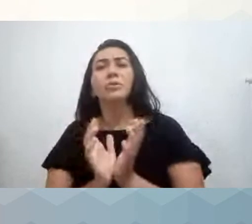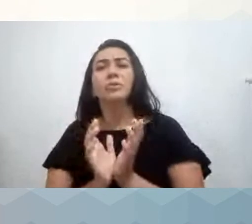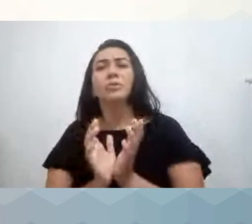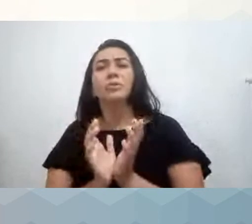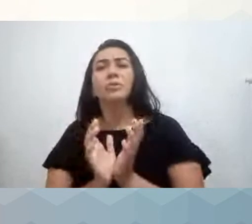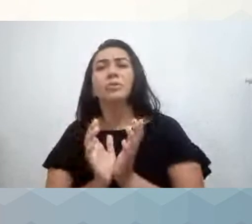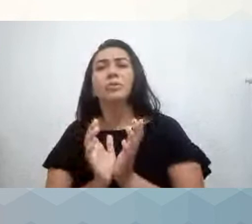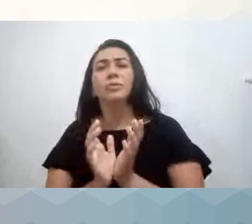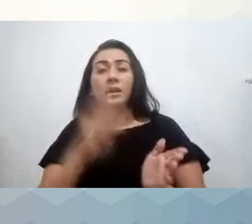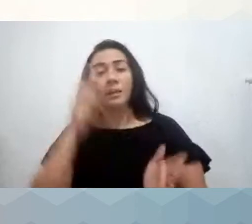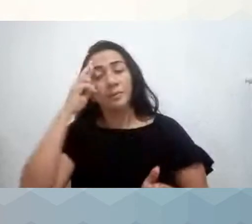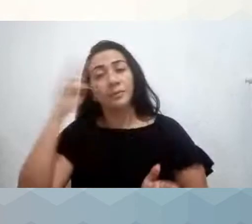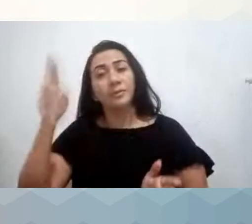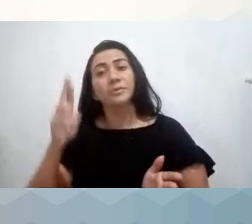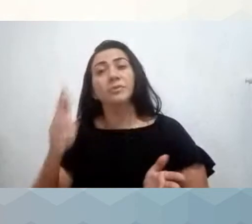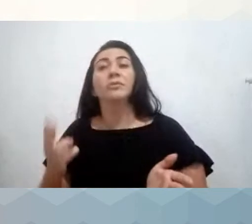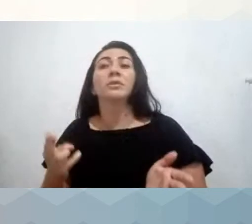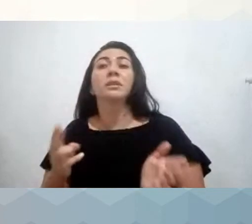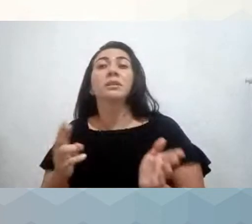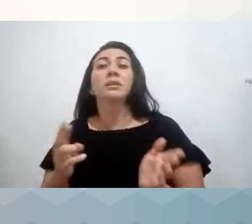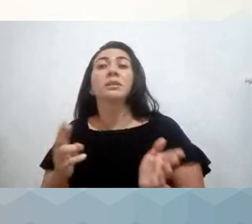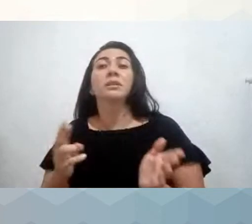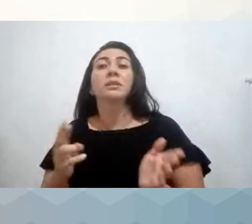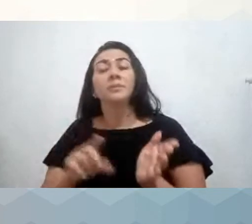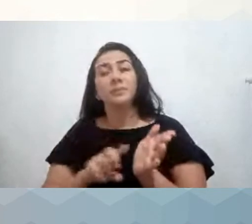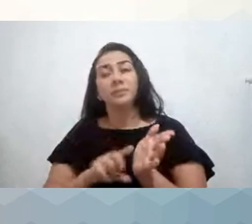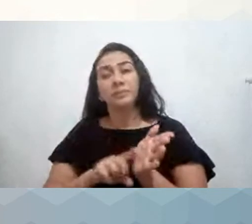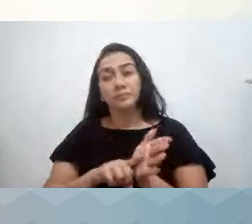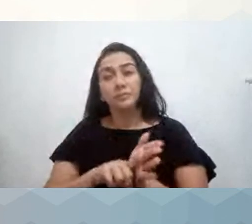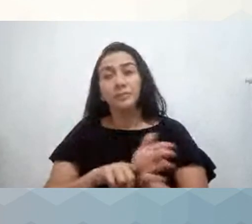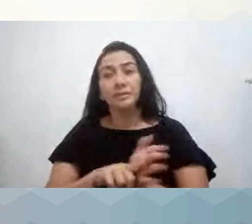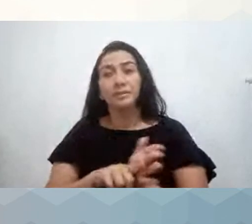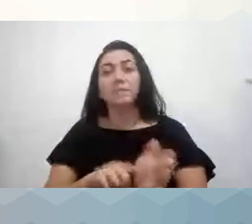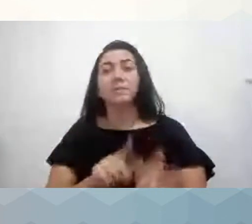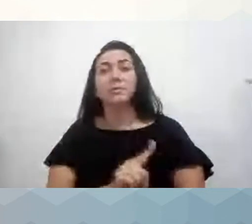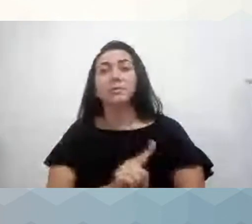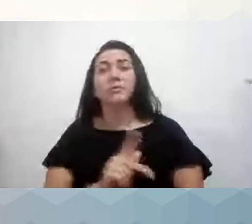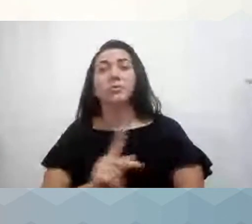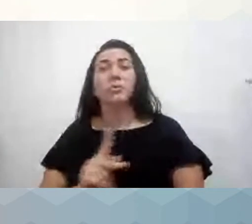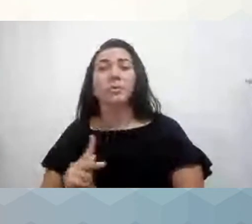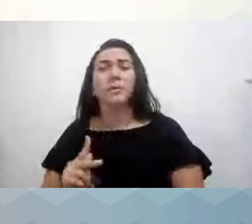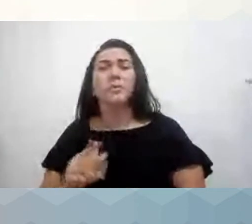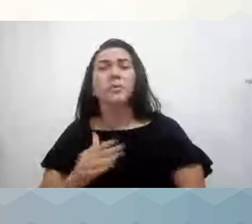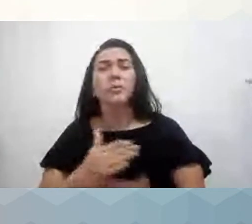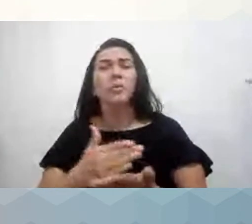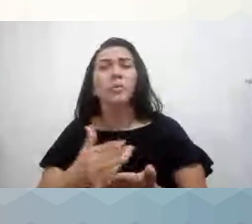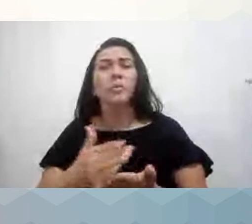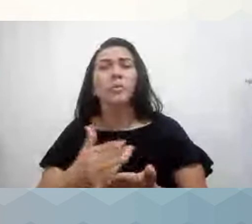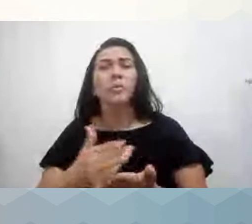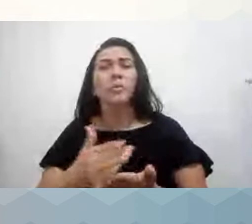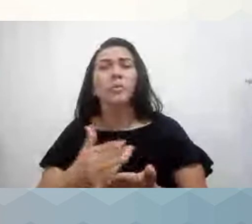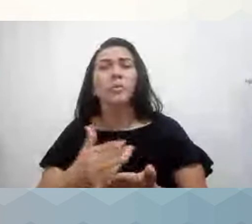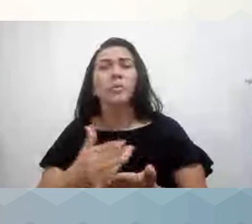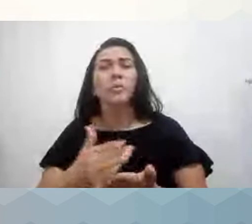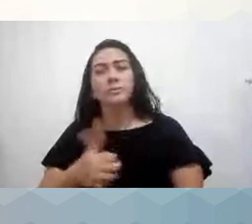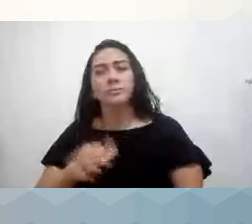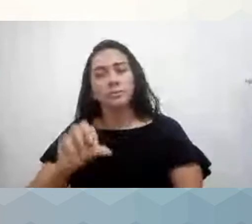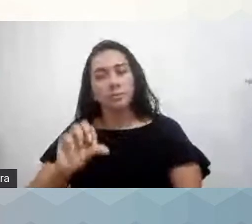está institucionalizado tanto em nível interno, na UFAM, quanto em nível externo pelo nosso